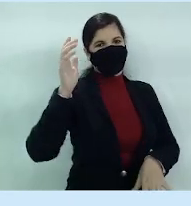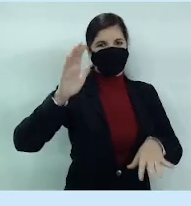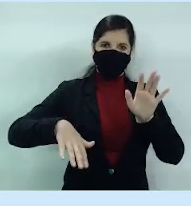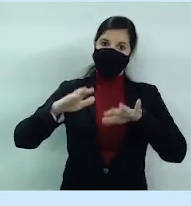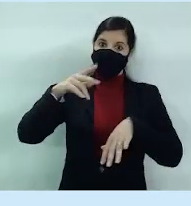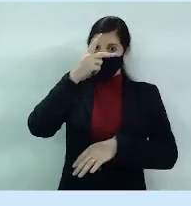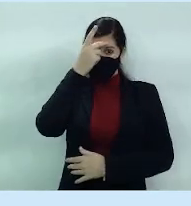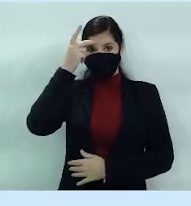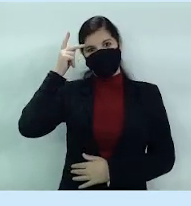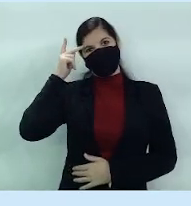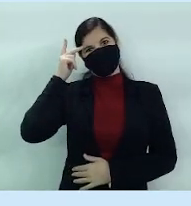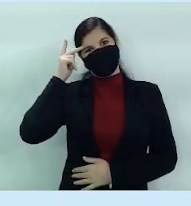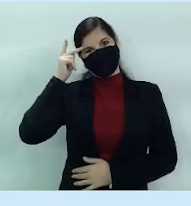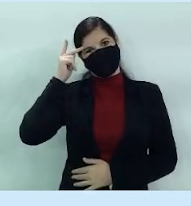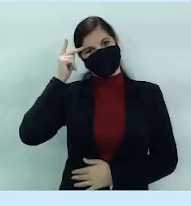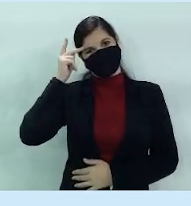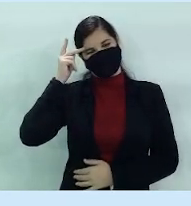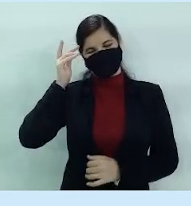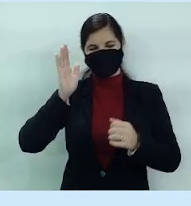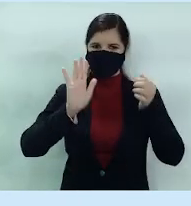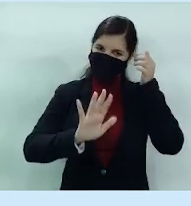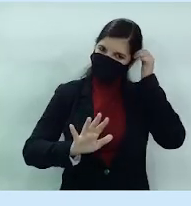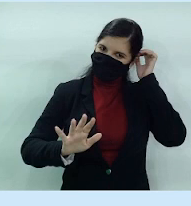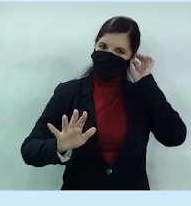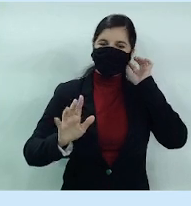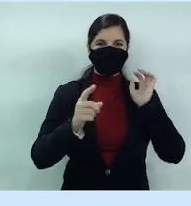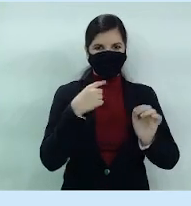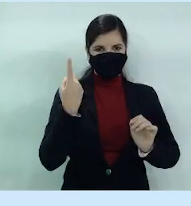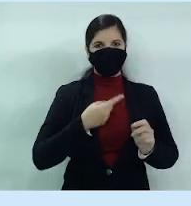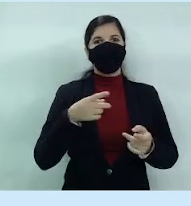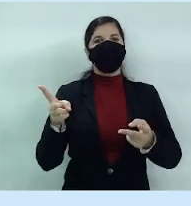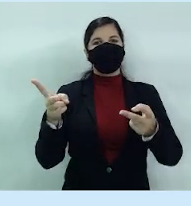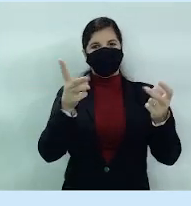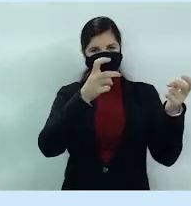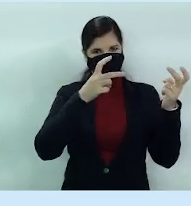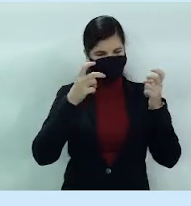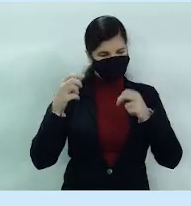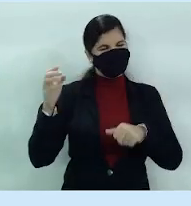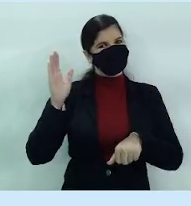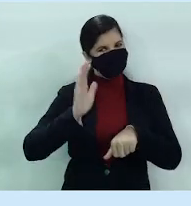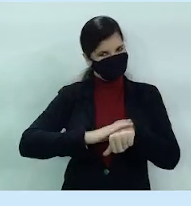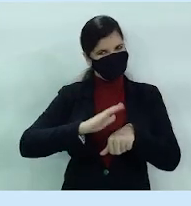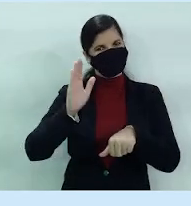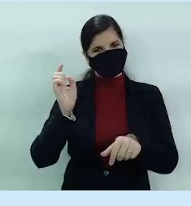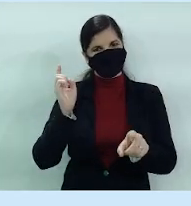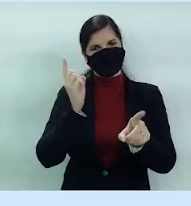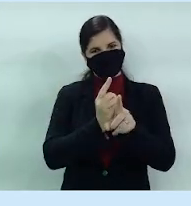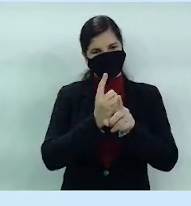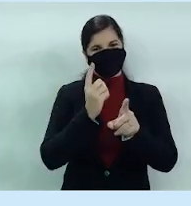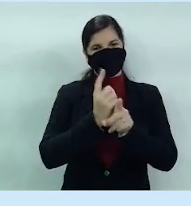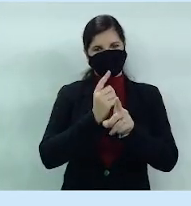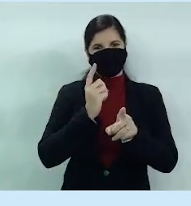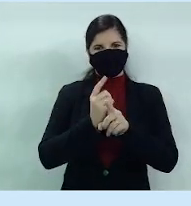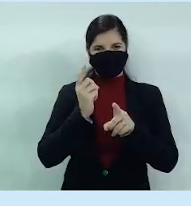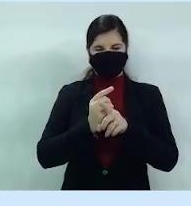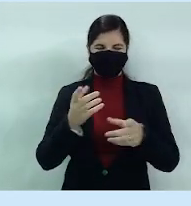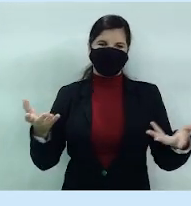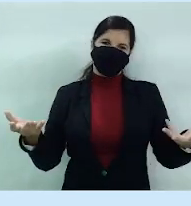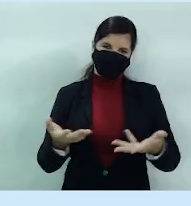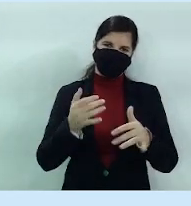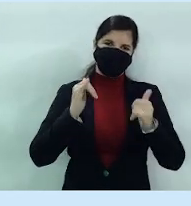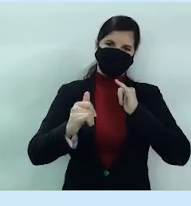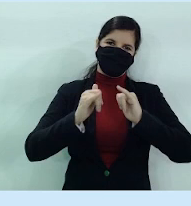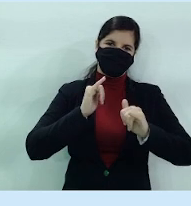dessa pessoa, certo? Isso a gente tem visto muito, gente. Acho que vocês aí estão na era digital,